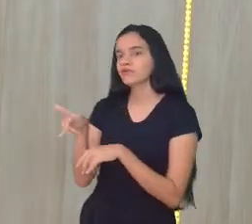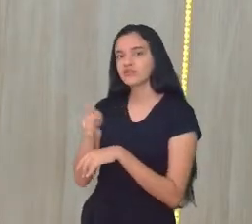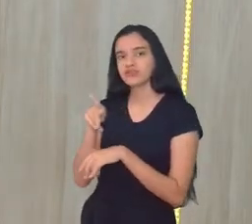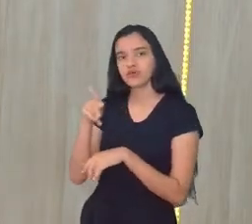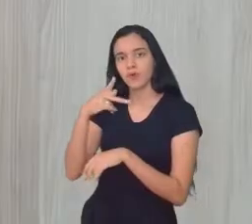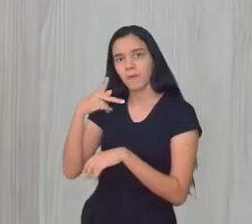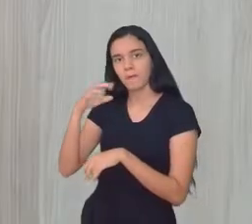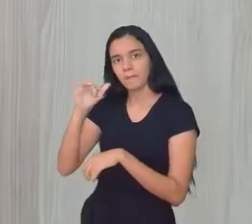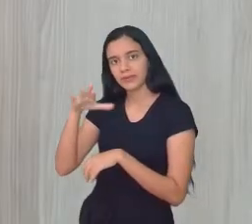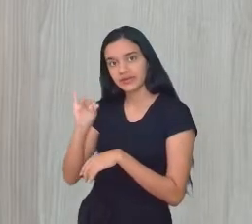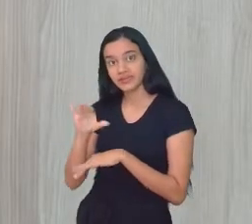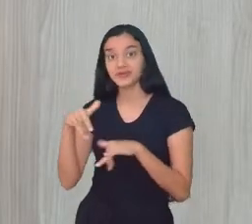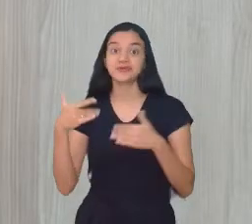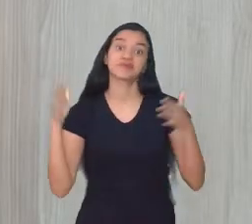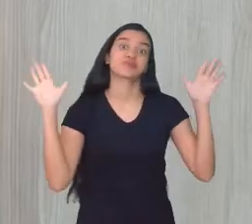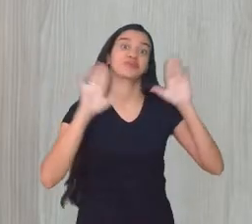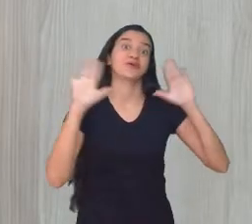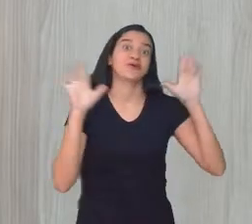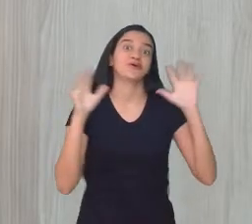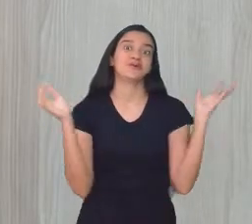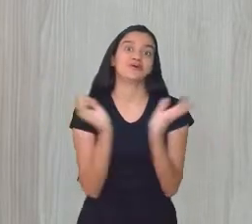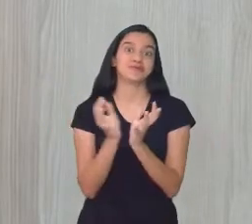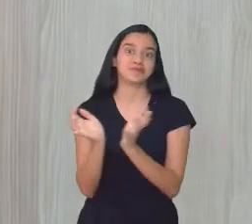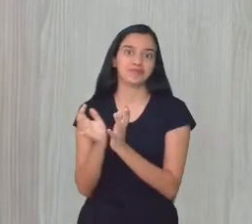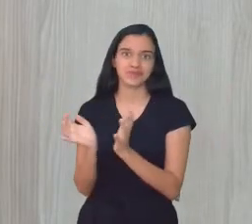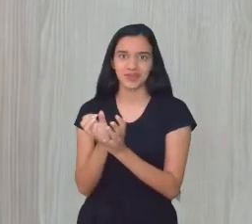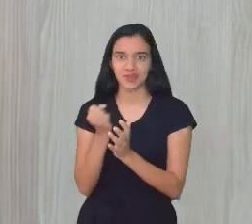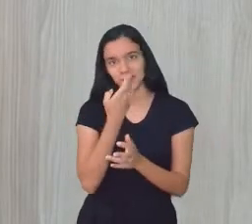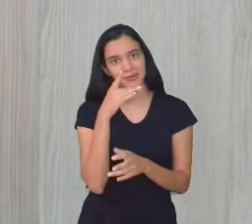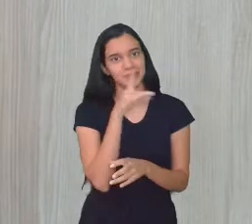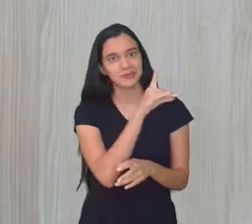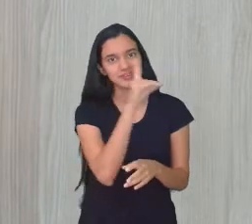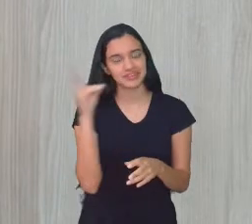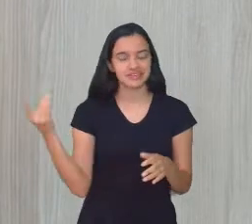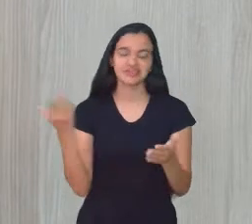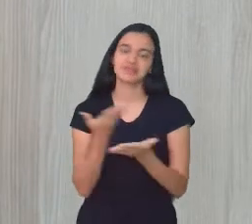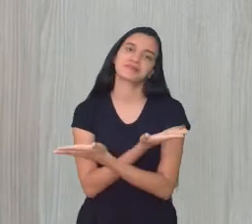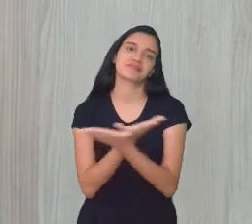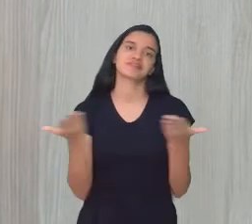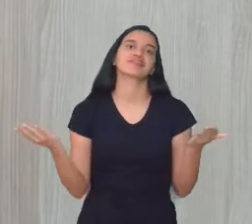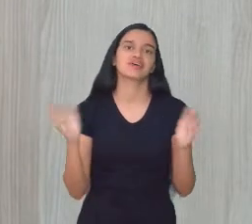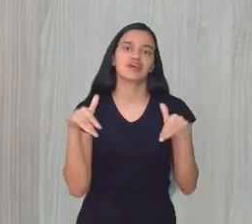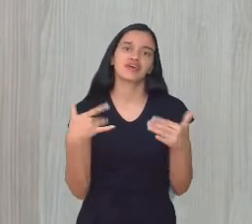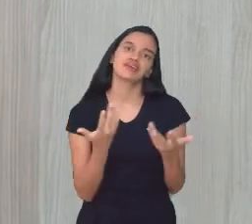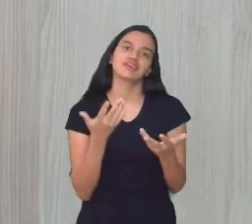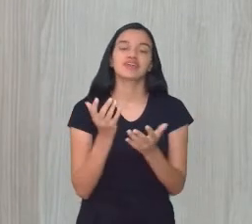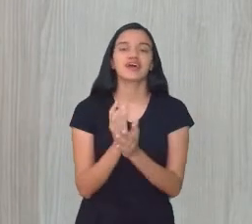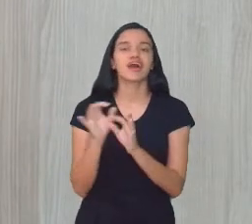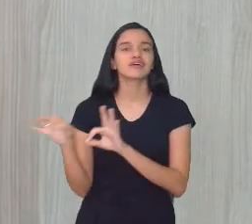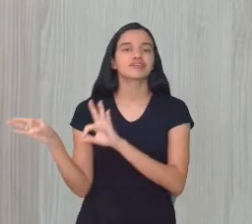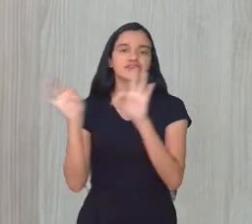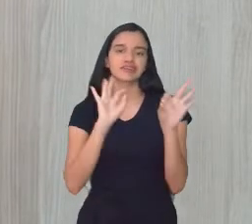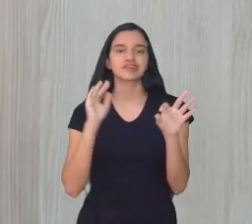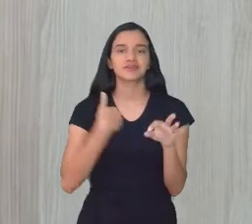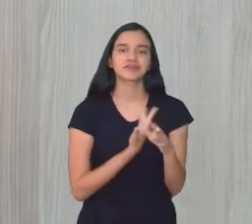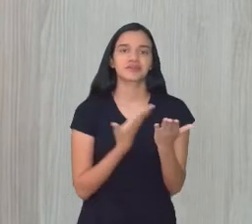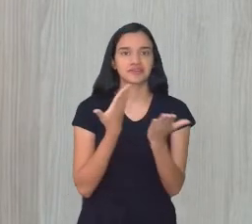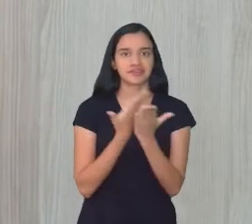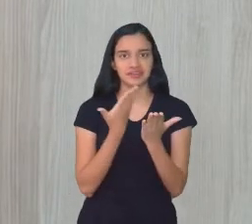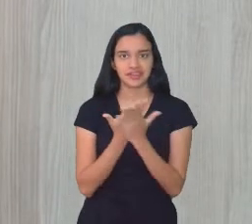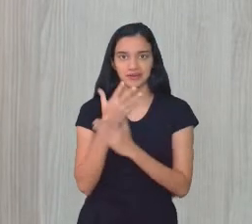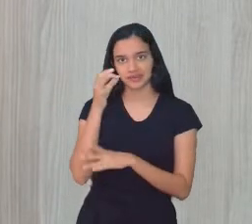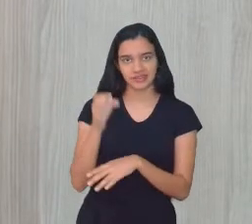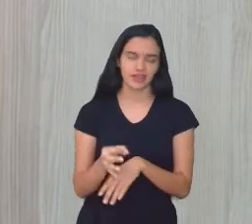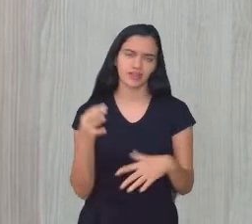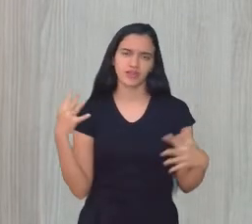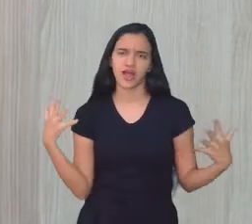professor. Olá, turma. Muito bom dia para você que está aí acompanhando nossa aula, certo?